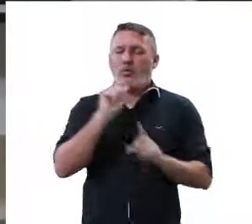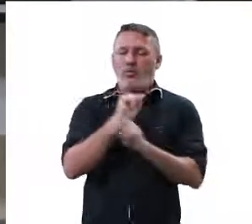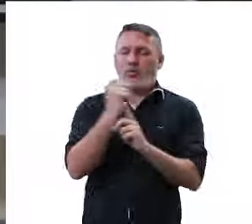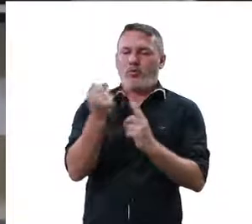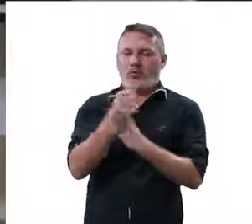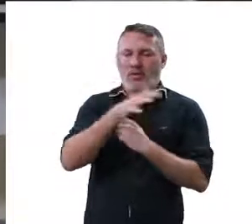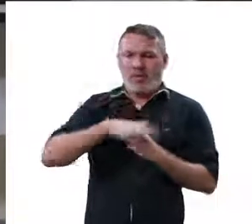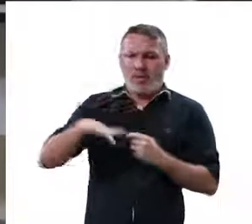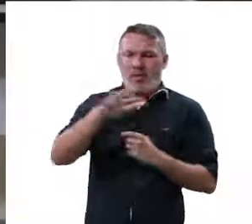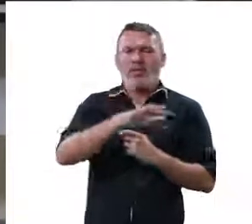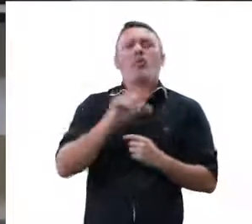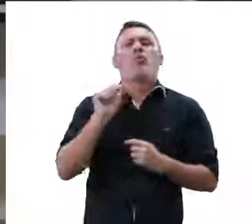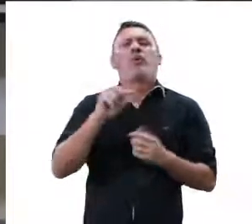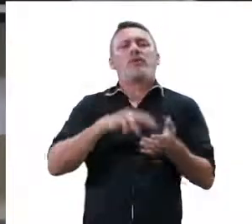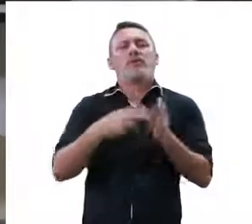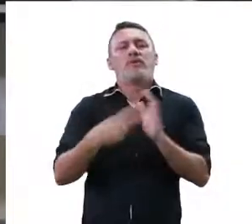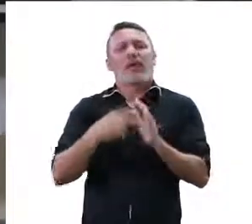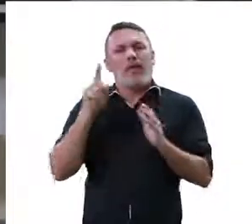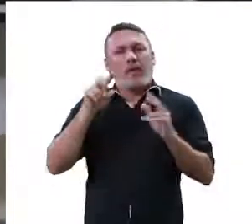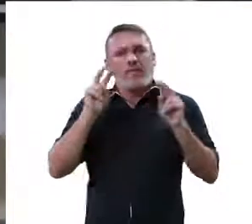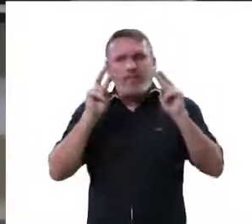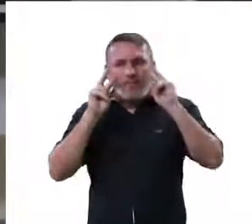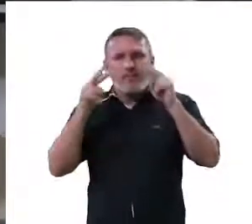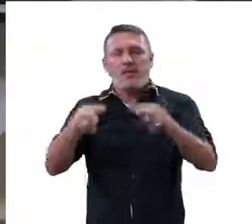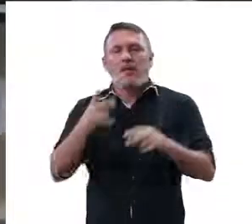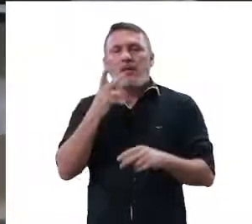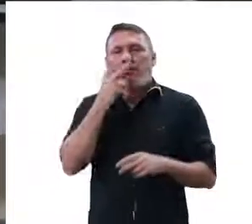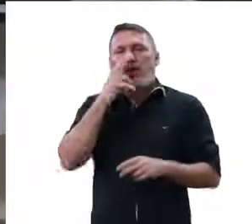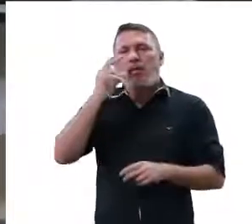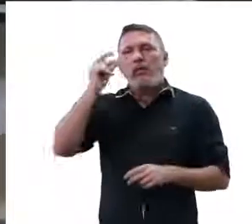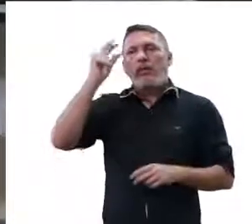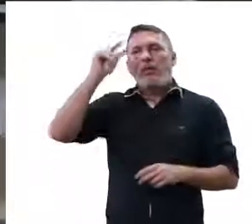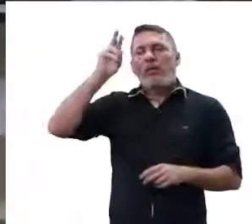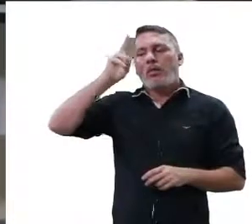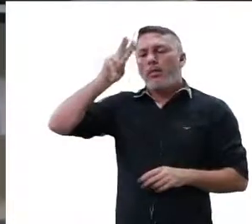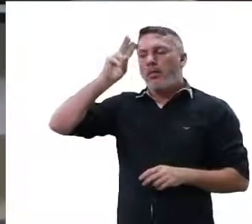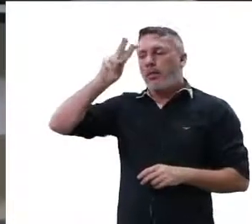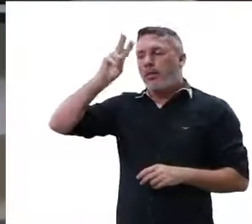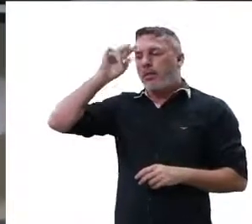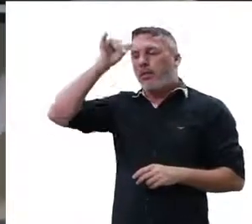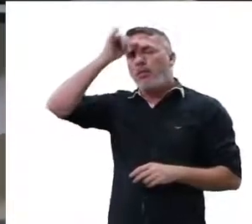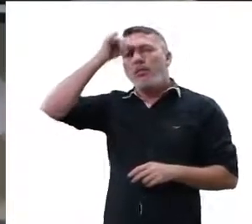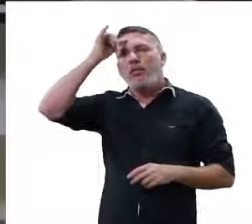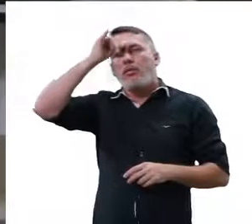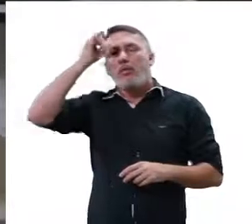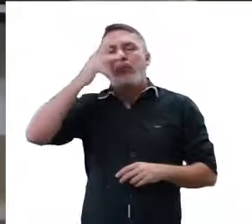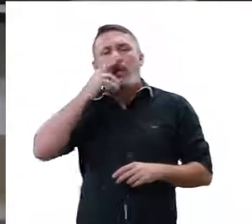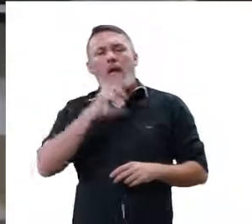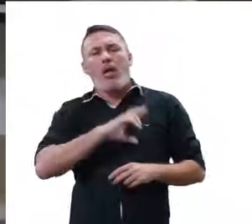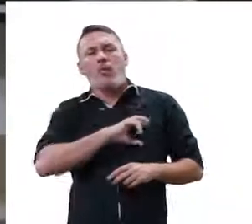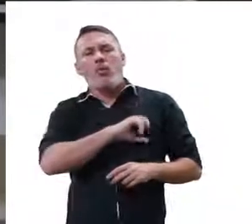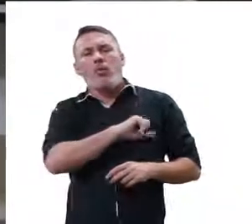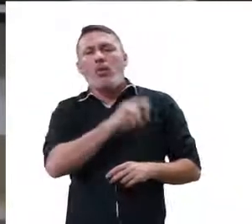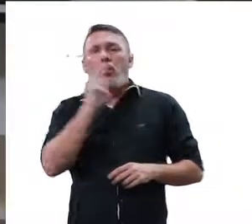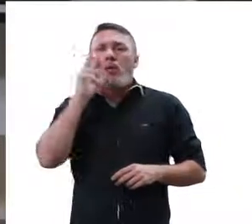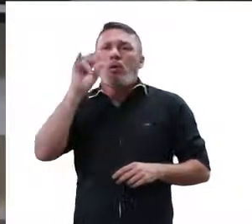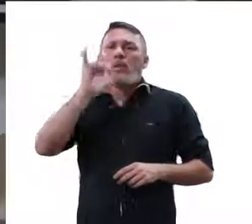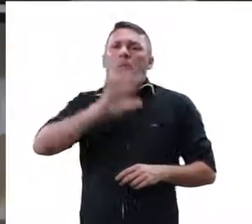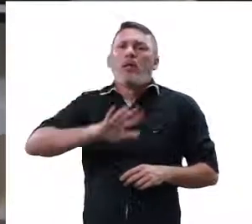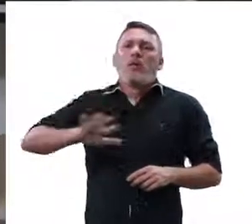sociedade. Romântico aqui, meus caros, é uma visão nostálgica,